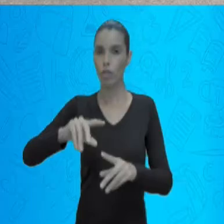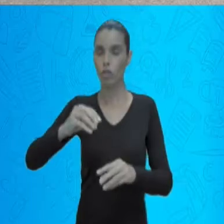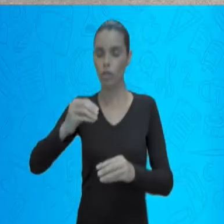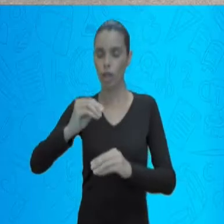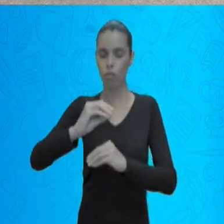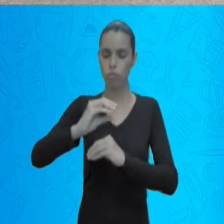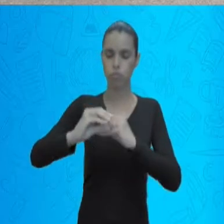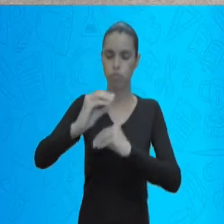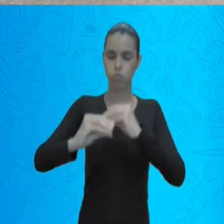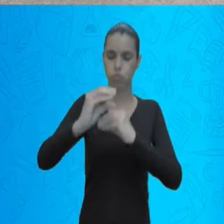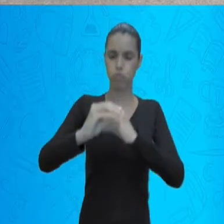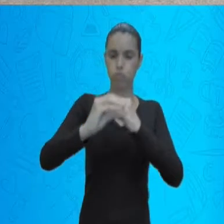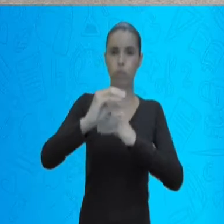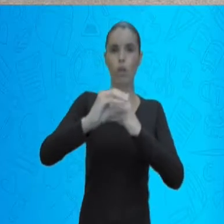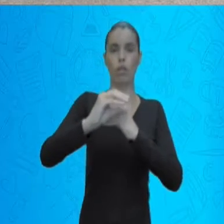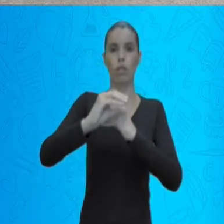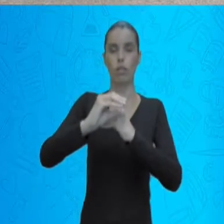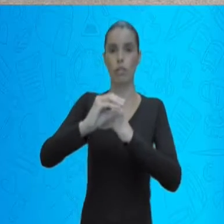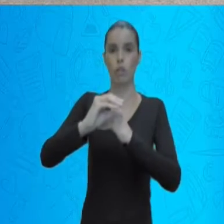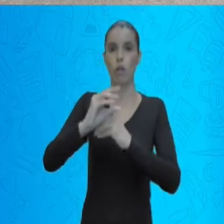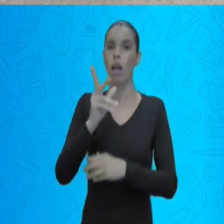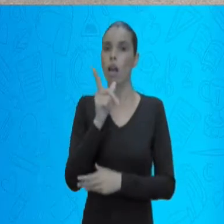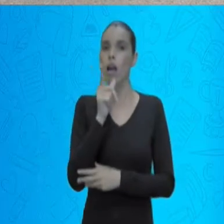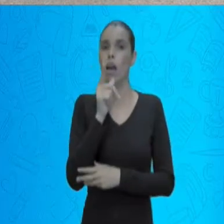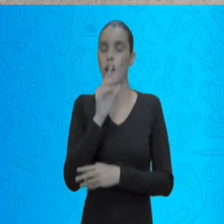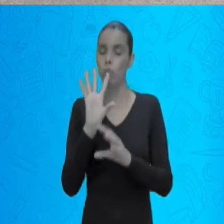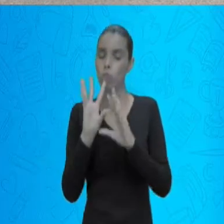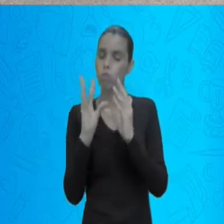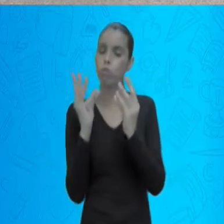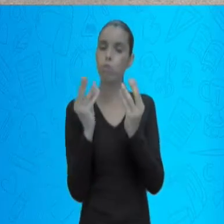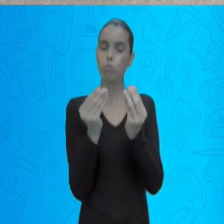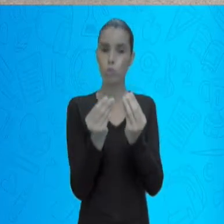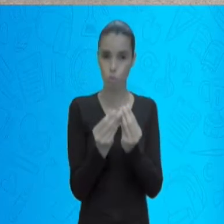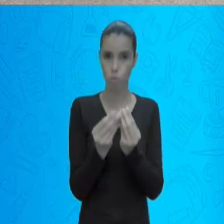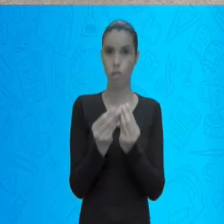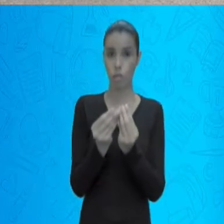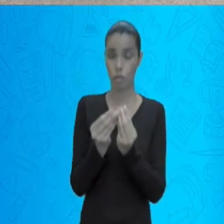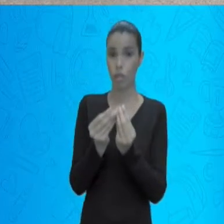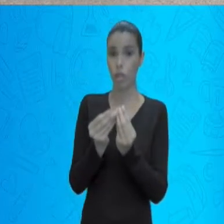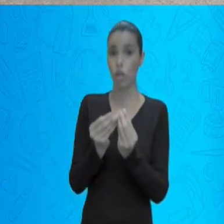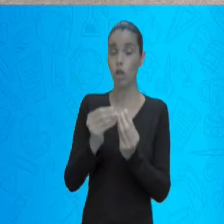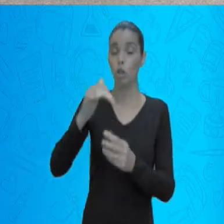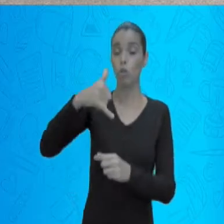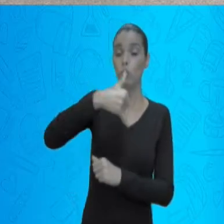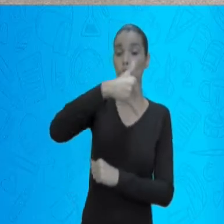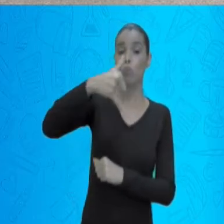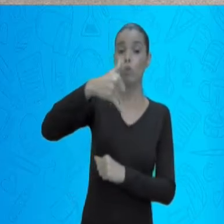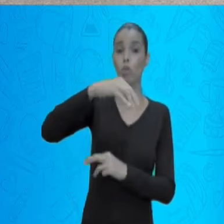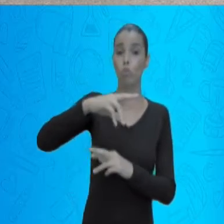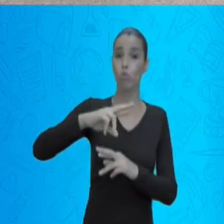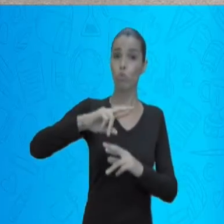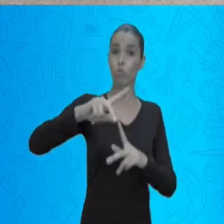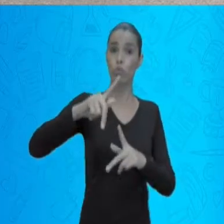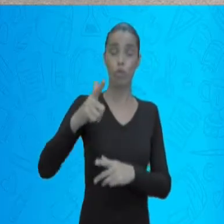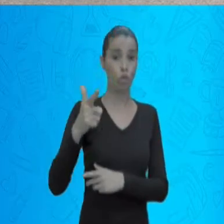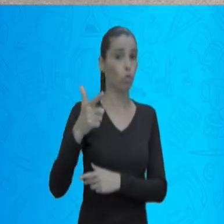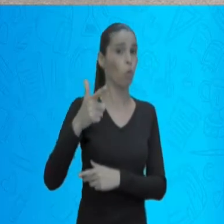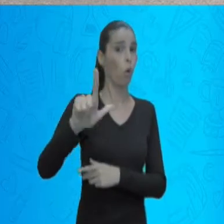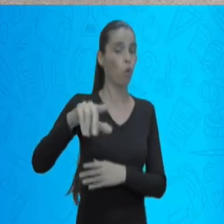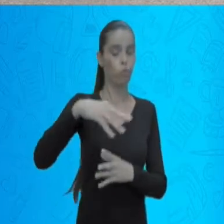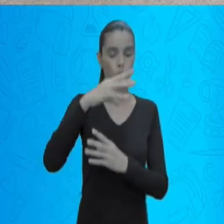Água é uma substância, óleo é outra substância. São diferentes. Estão em um